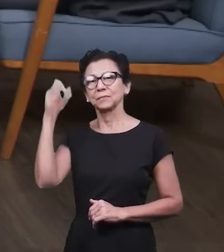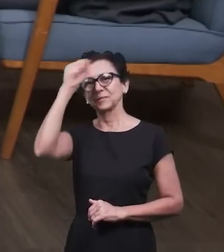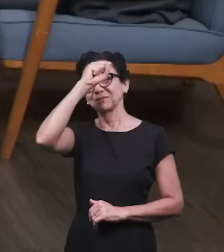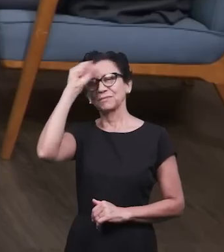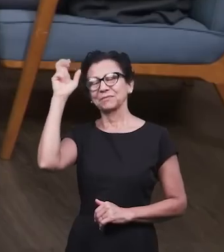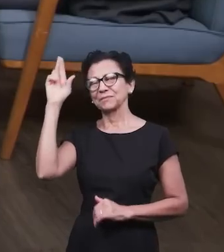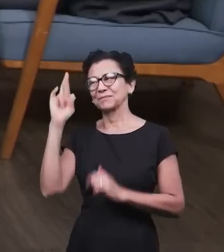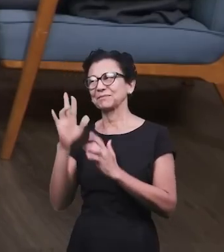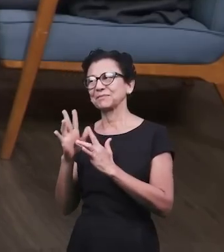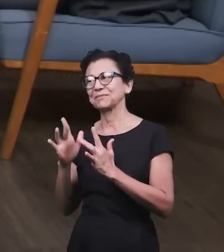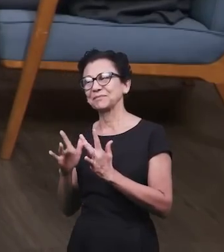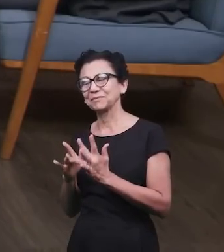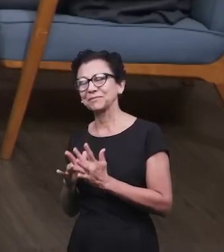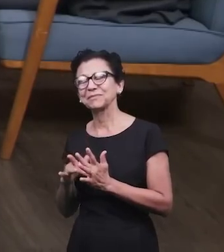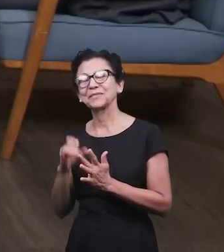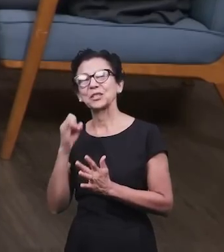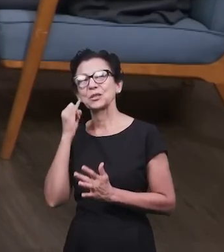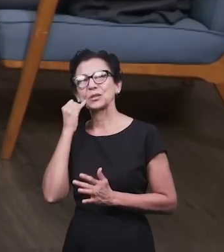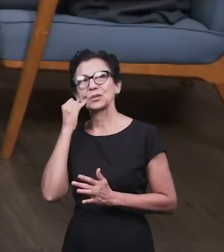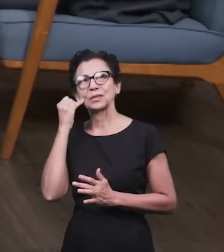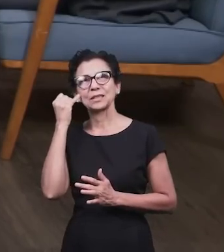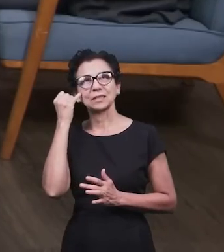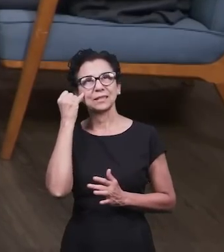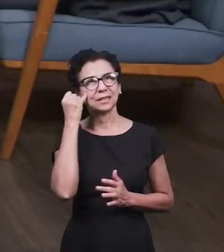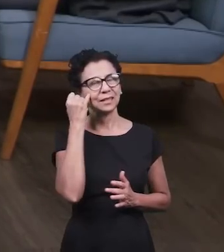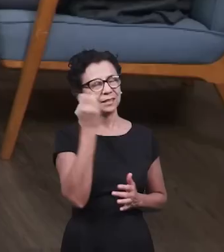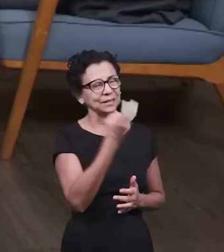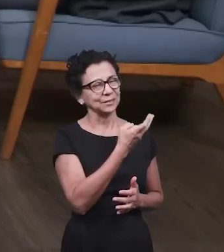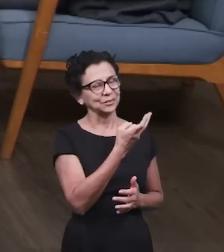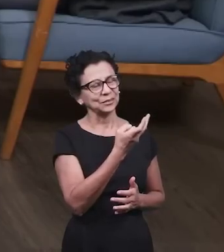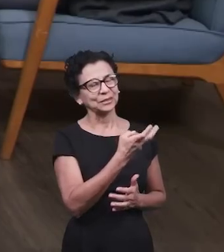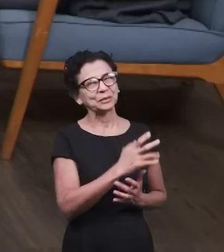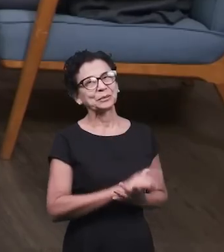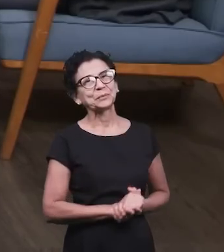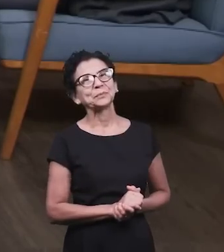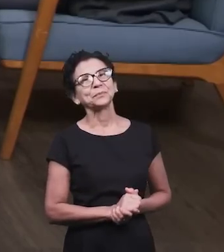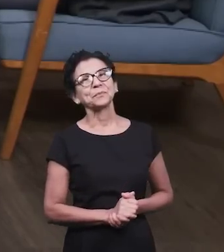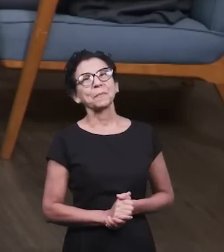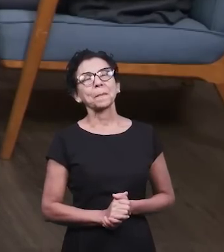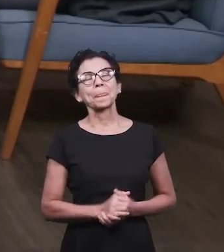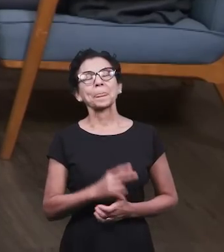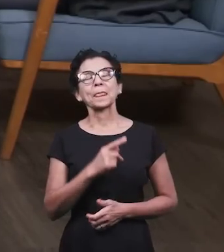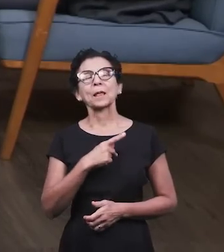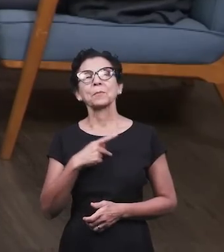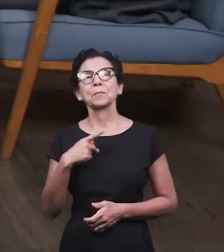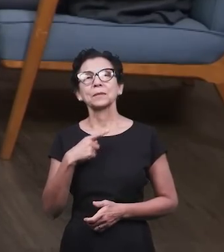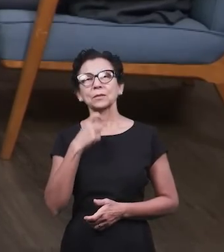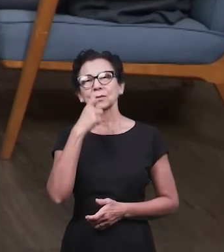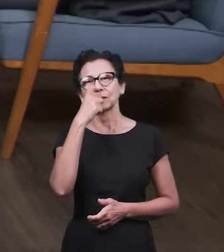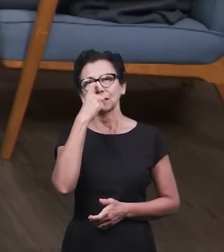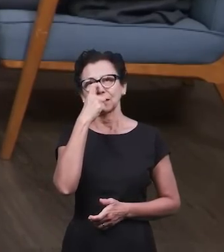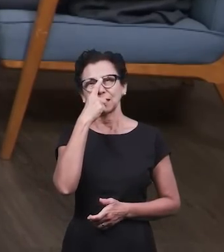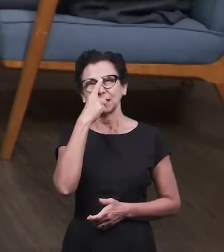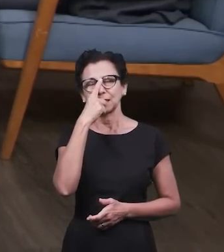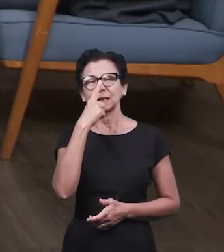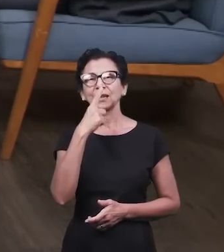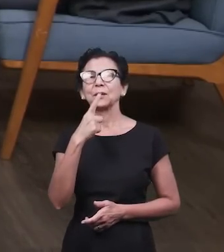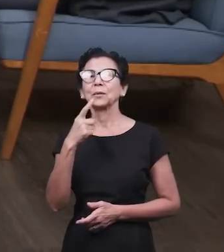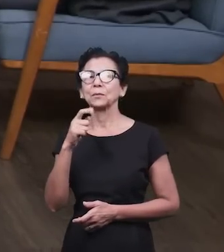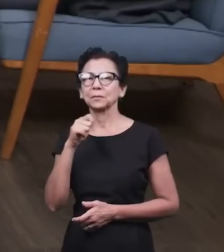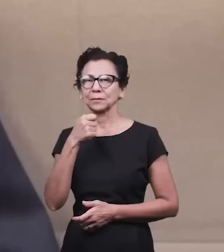cumprimentar o pastor Sérgio Souza, paz do Senhor. Pai de São Josias, Adriano, Daniel e a todos. Amém. Pastor Daniel Moreira, paz do Senhor. Pai do